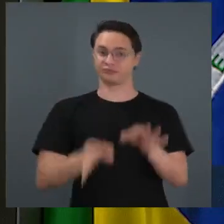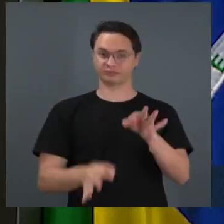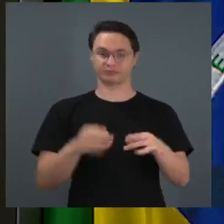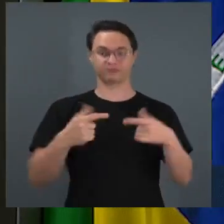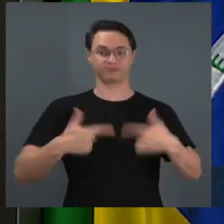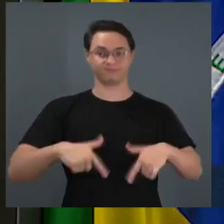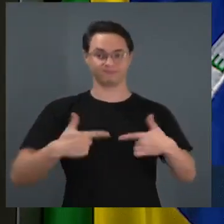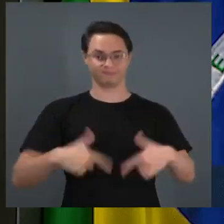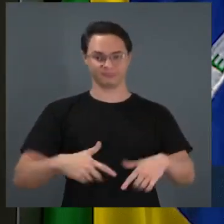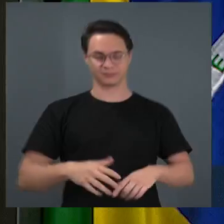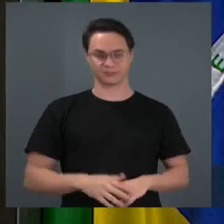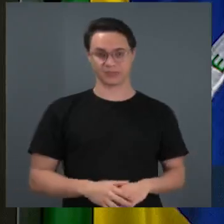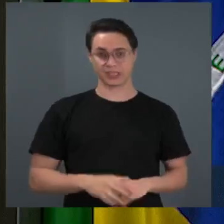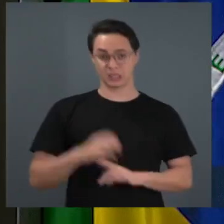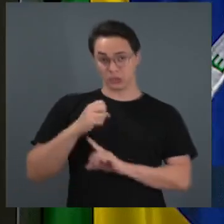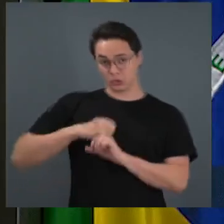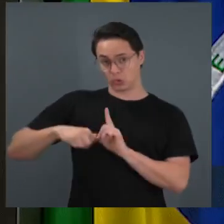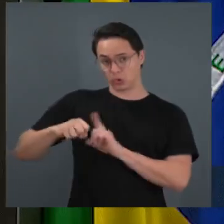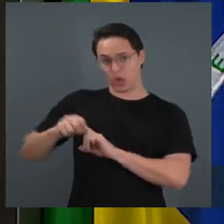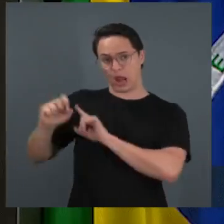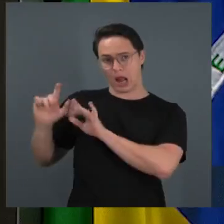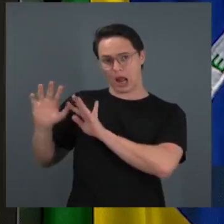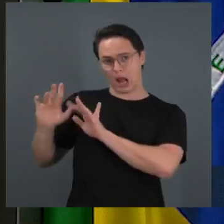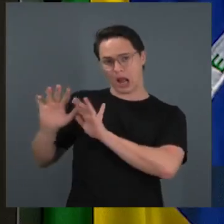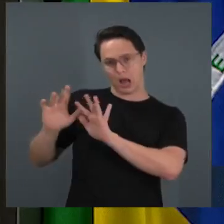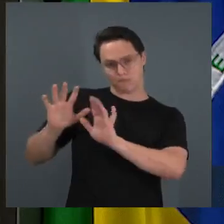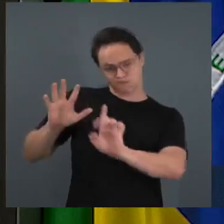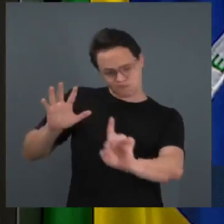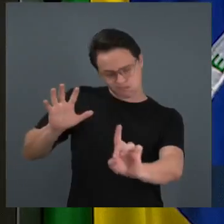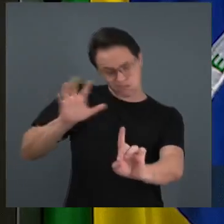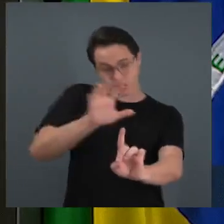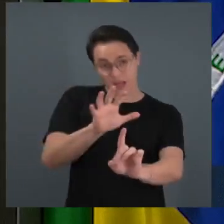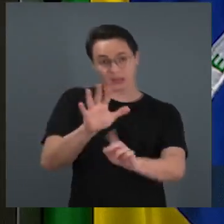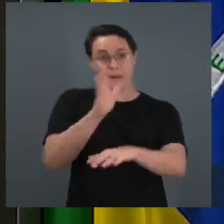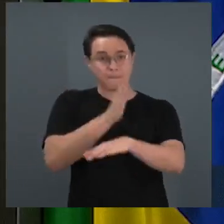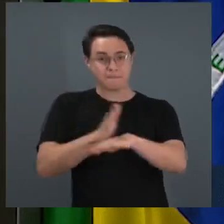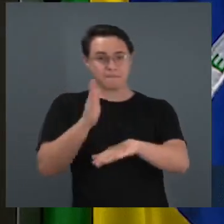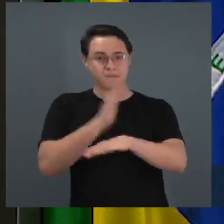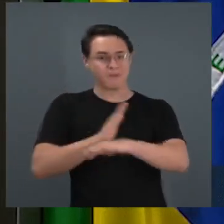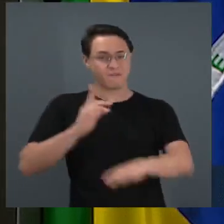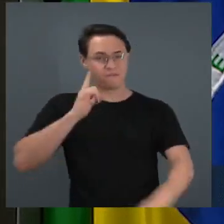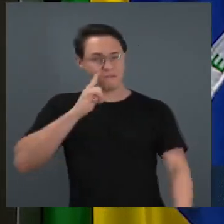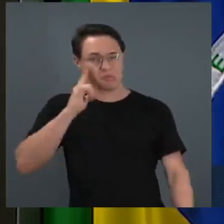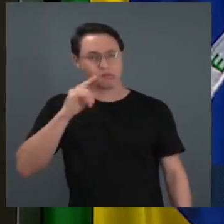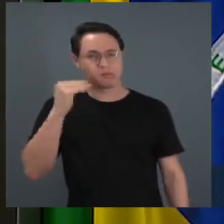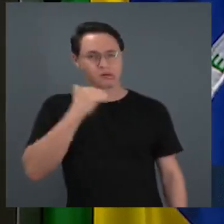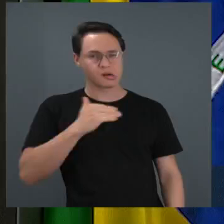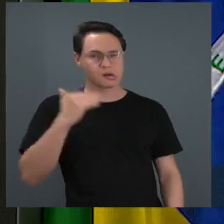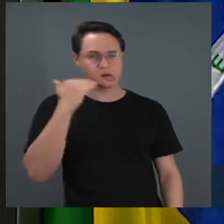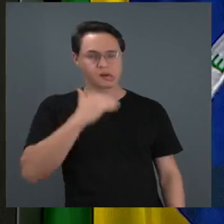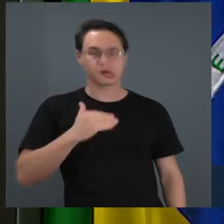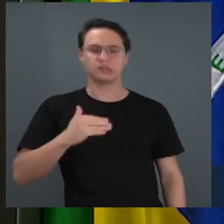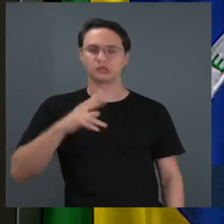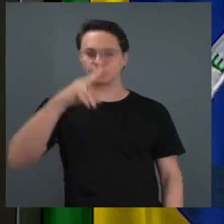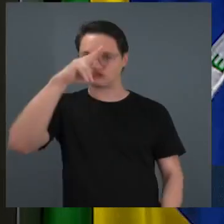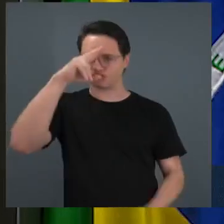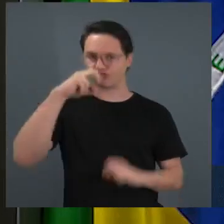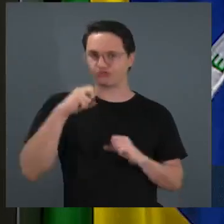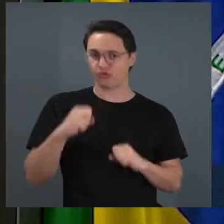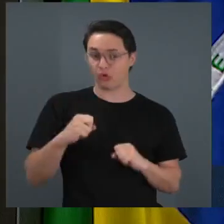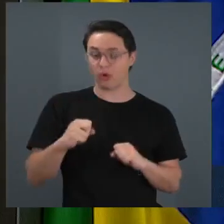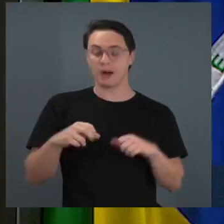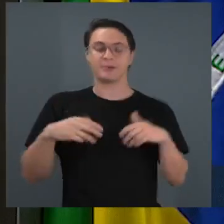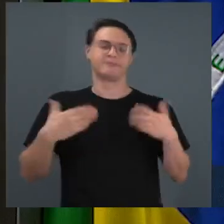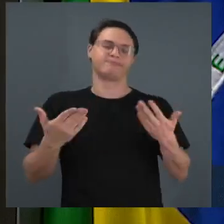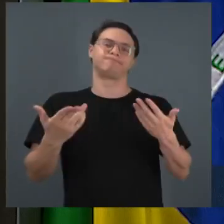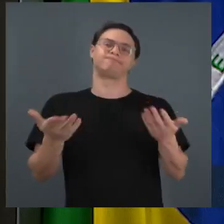Os impactos sociais e econômicos dessas práticas fraudulentas são fortíssimos. Por isso, senhoras e